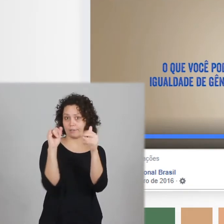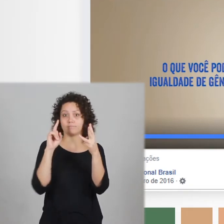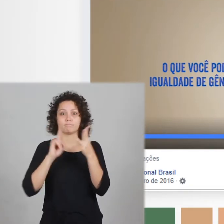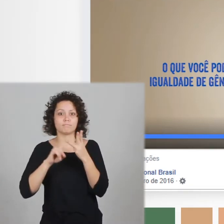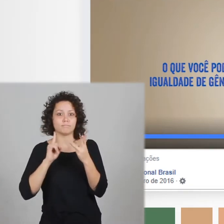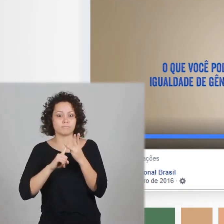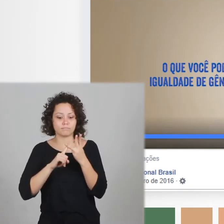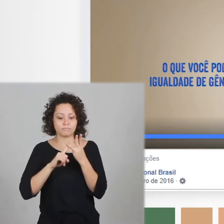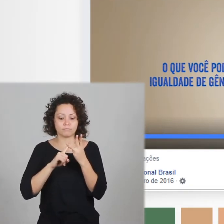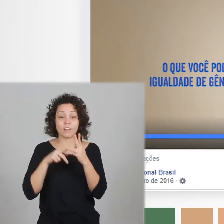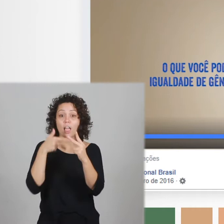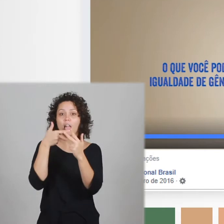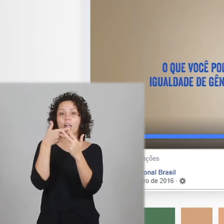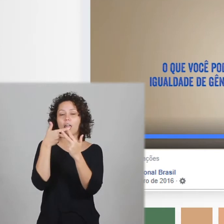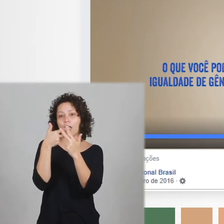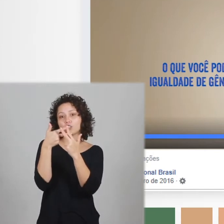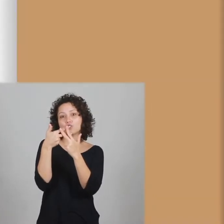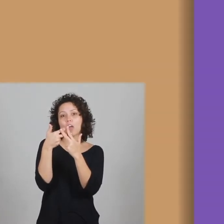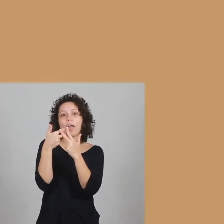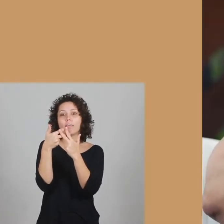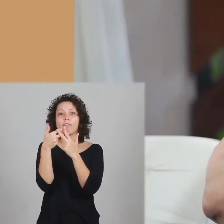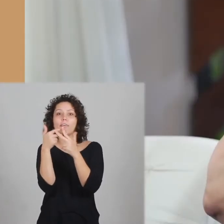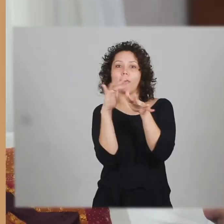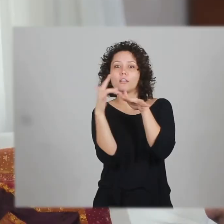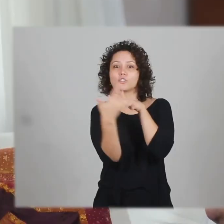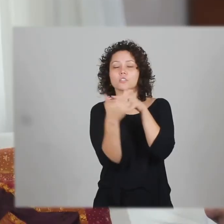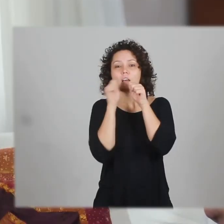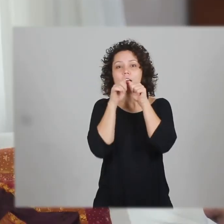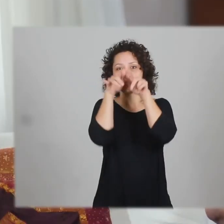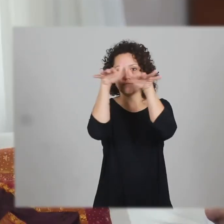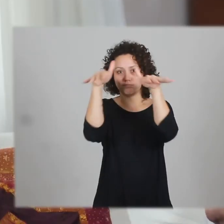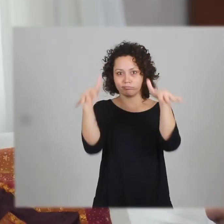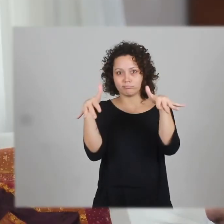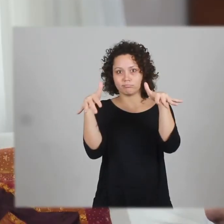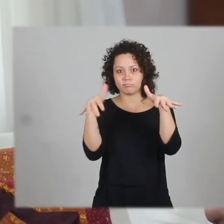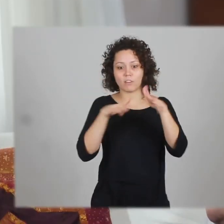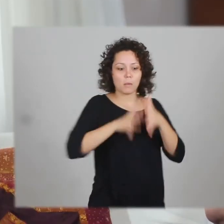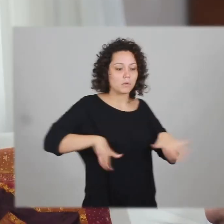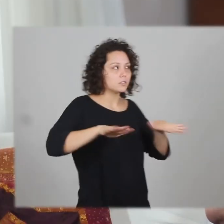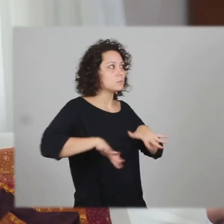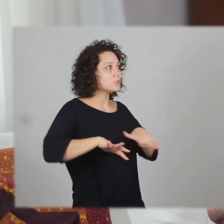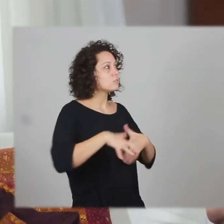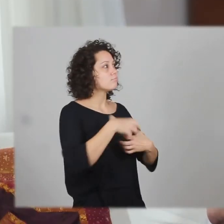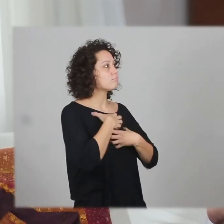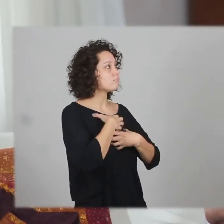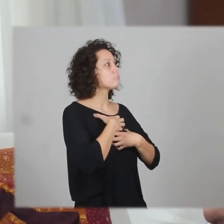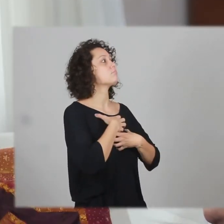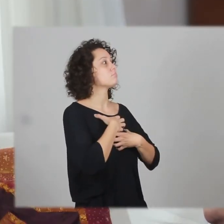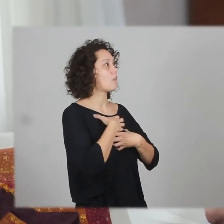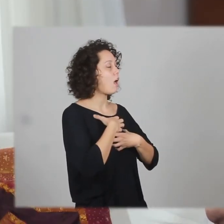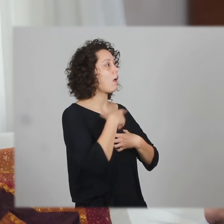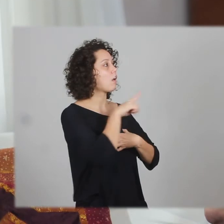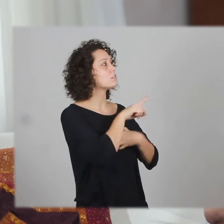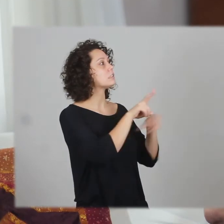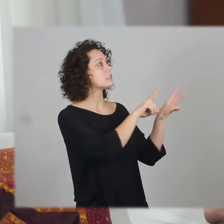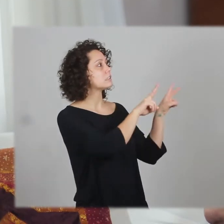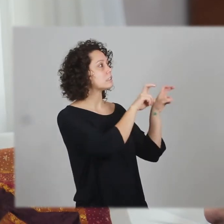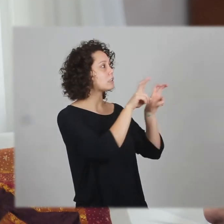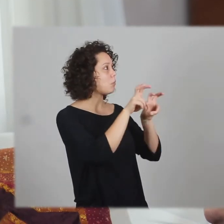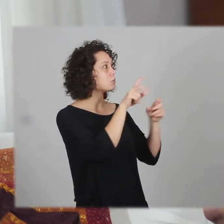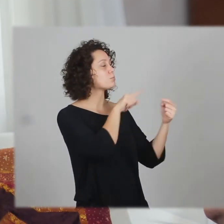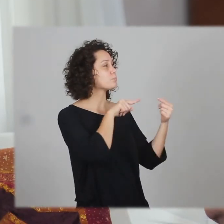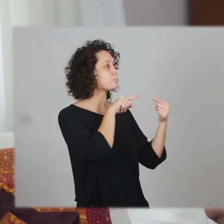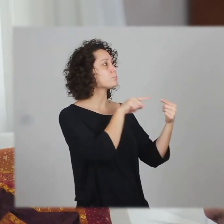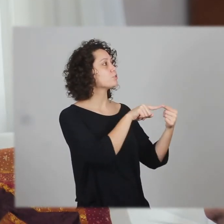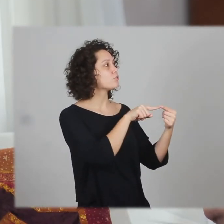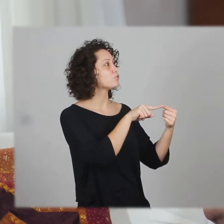e a partir daí a disseminação nas redes sociais, para sensibilizar as pessoas e mostrar como é que esses assuntos, como é que esses